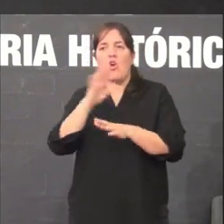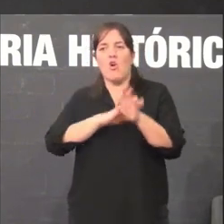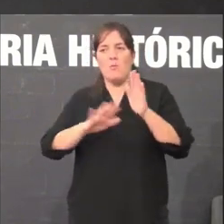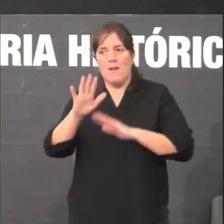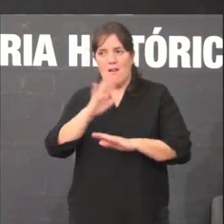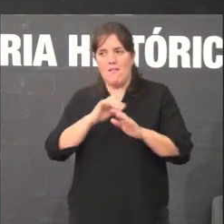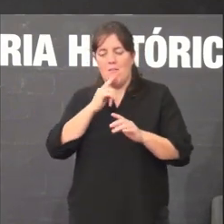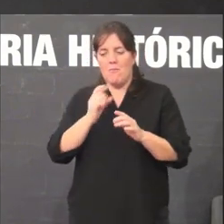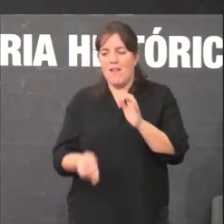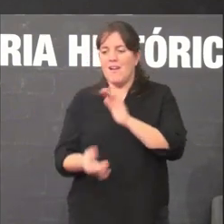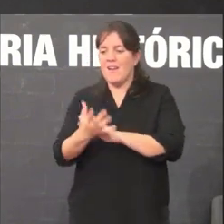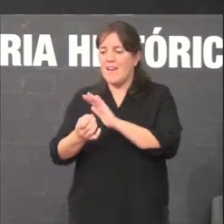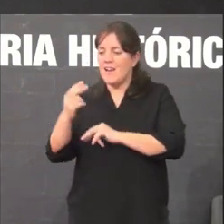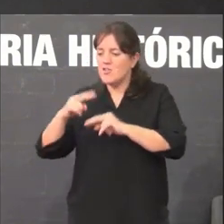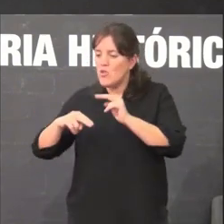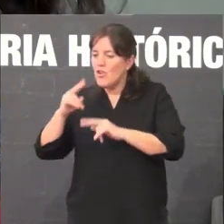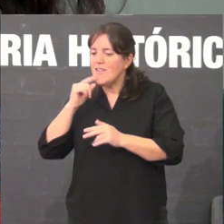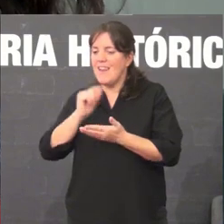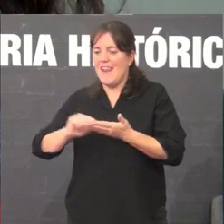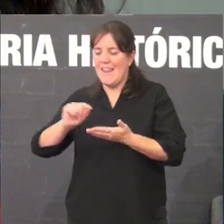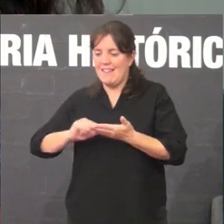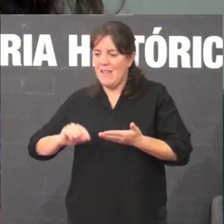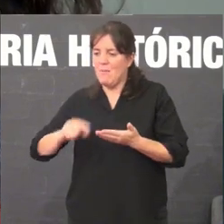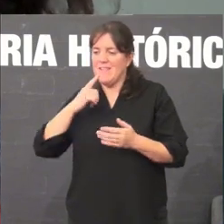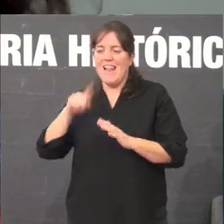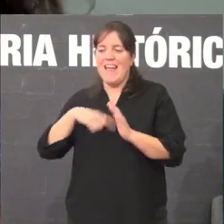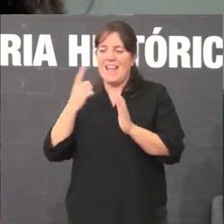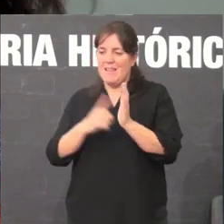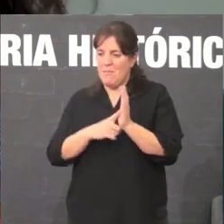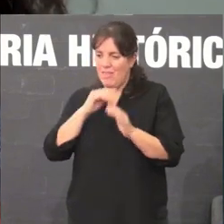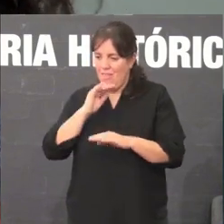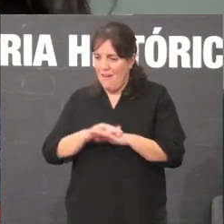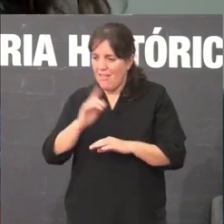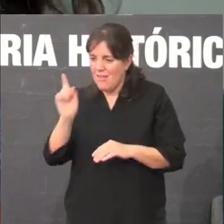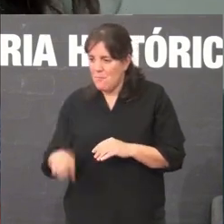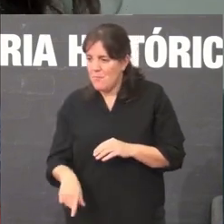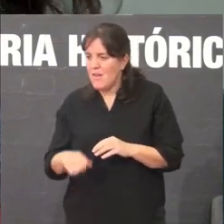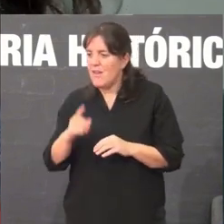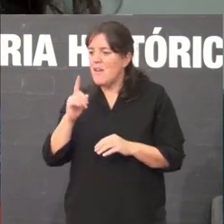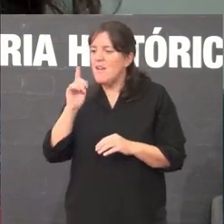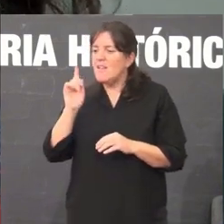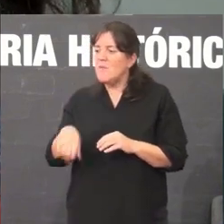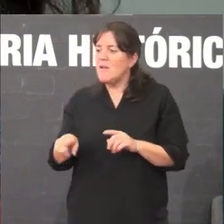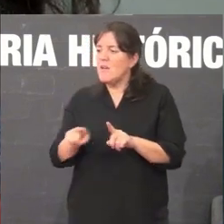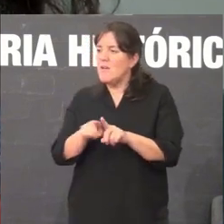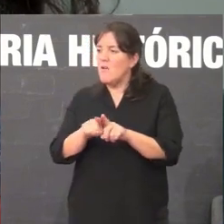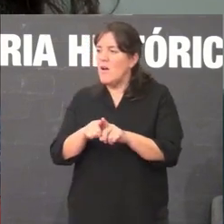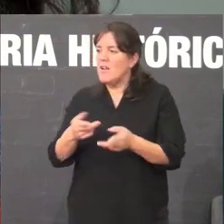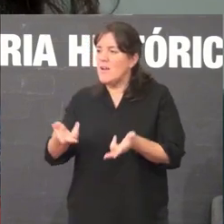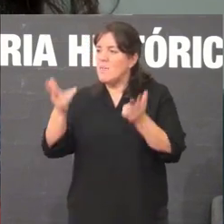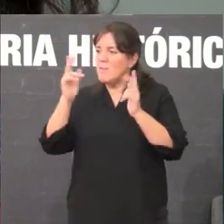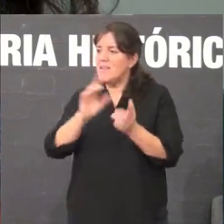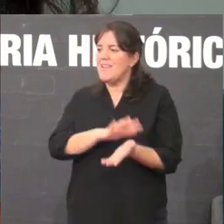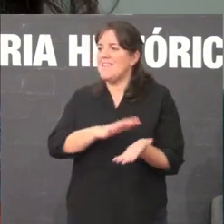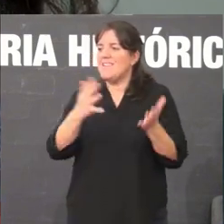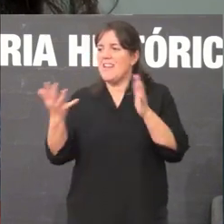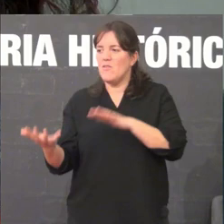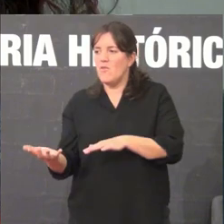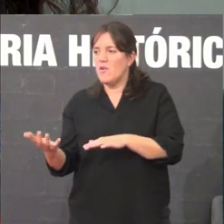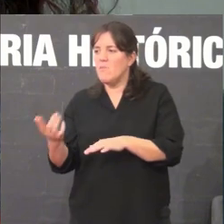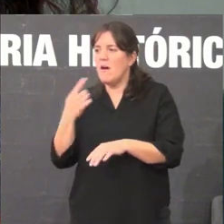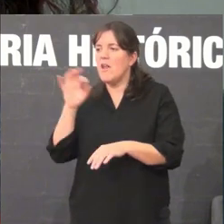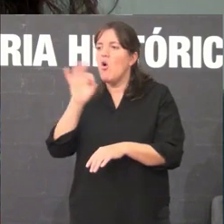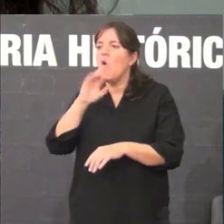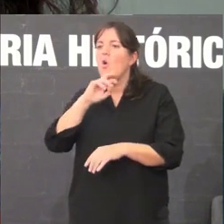de narrativas, de legitimidade e também, no fundo, que permitem transformar ou